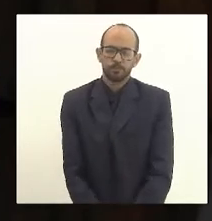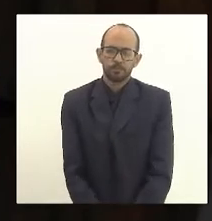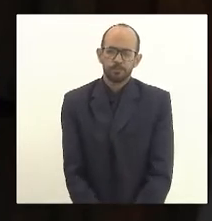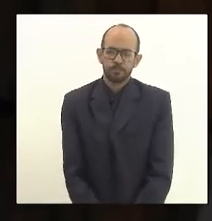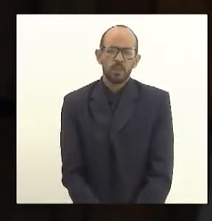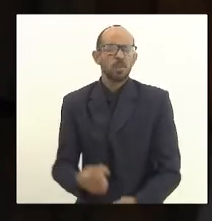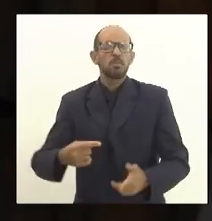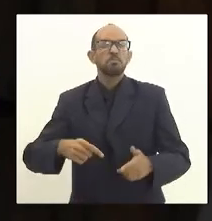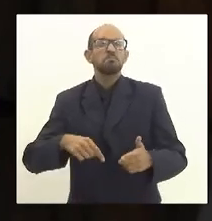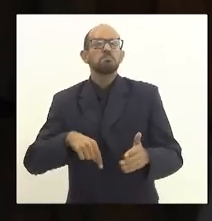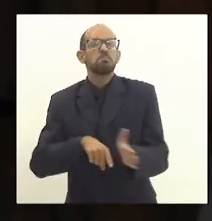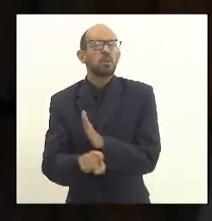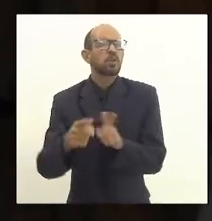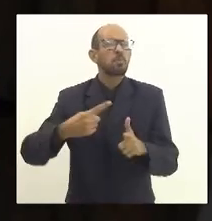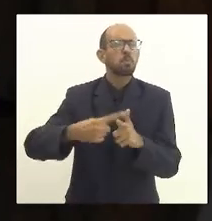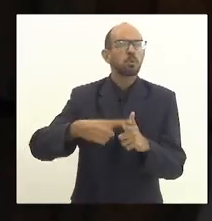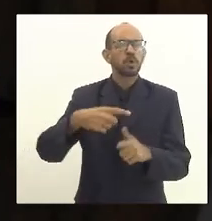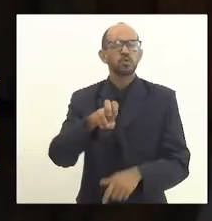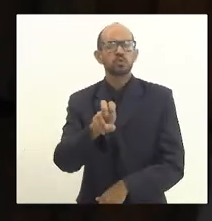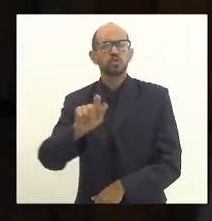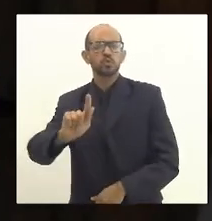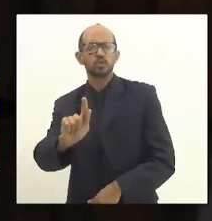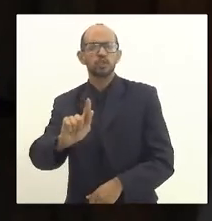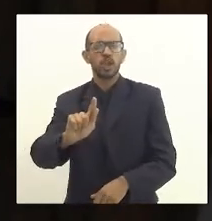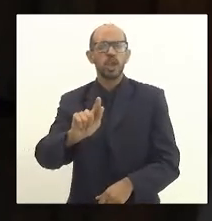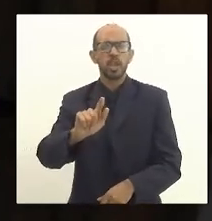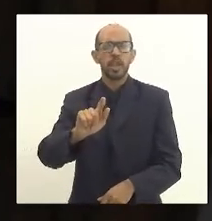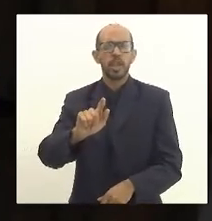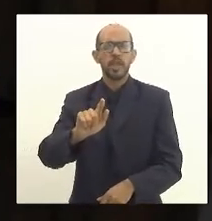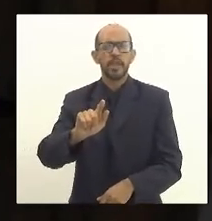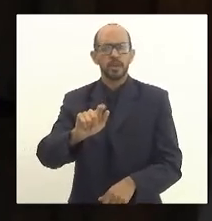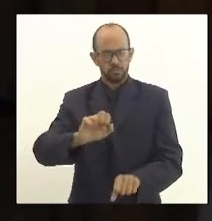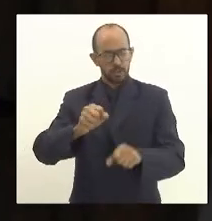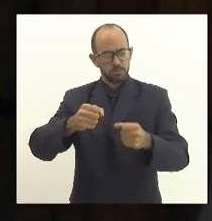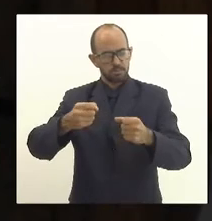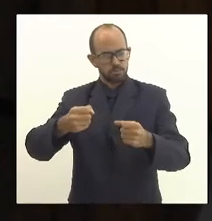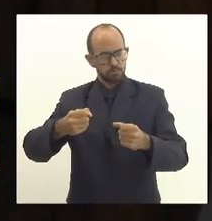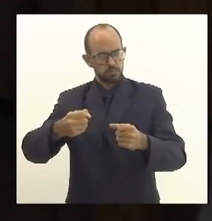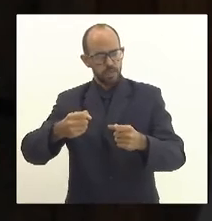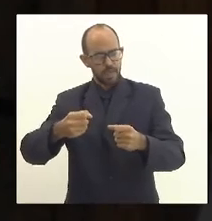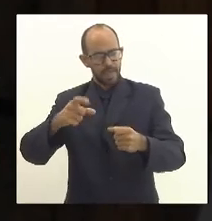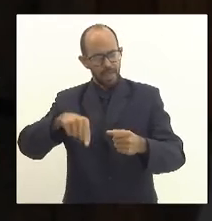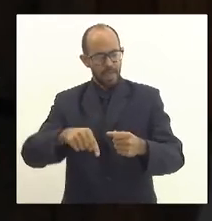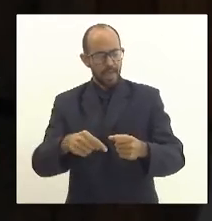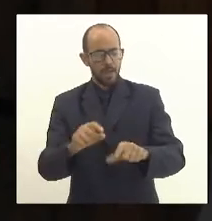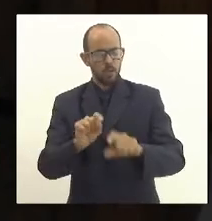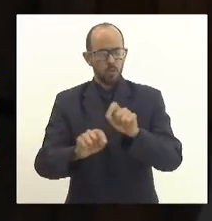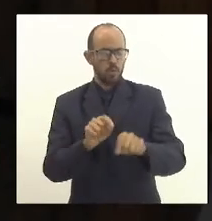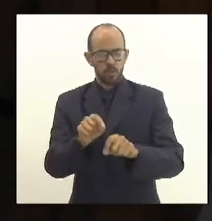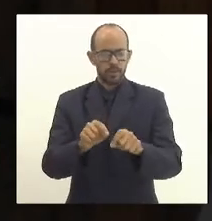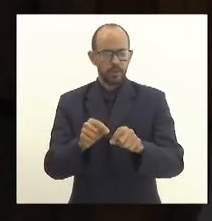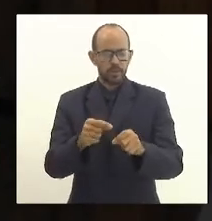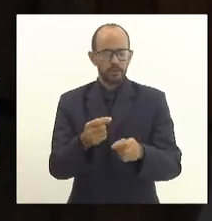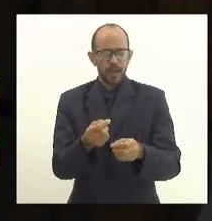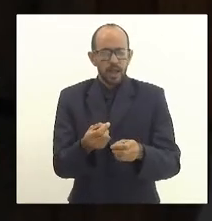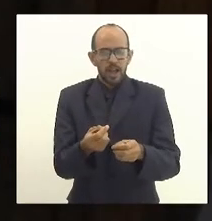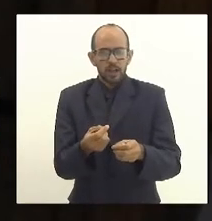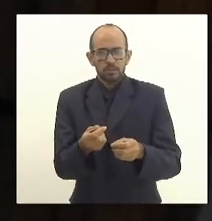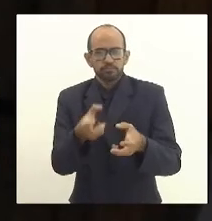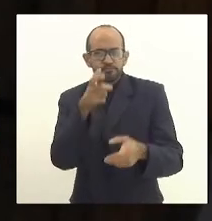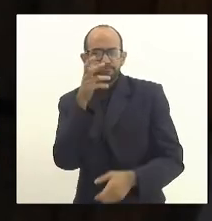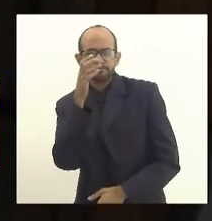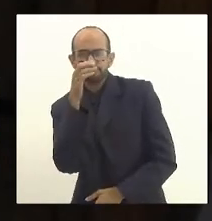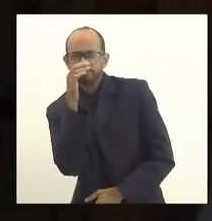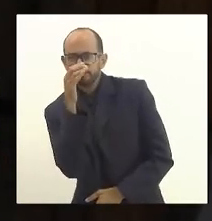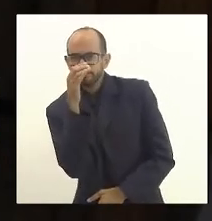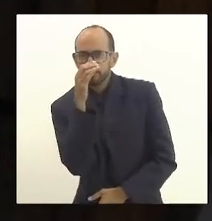Por que o 5G, falando um pouco sobre o 5G, esclarecendo, né, ele é tão... está sendo tão comentado no mundo. Aliás, presidente